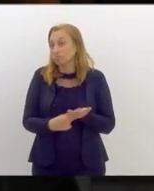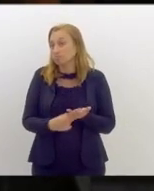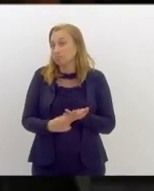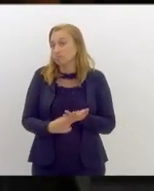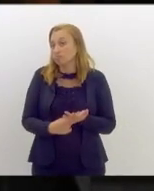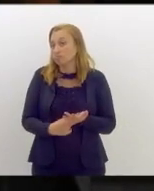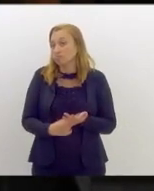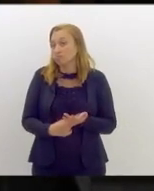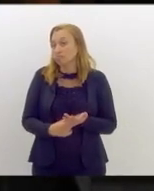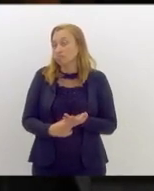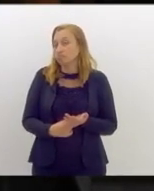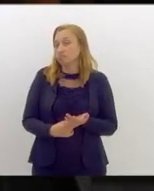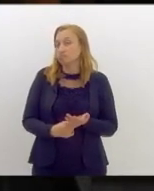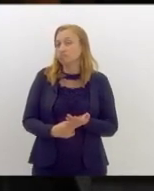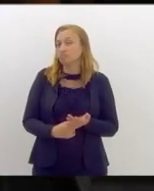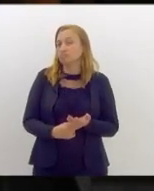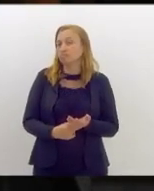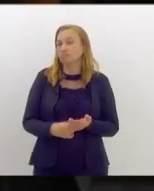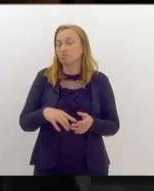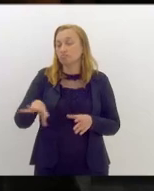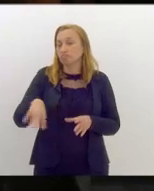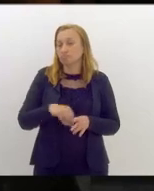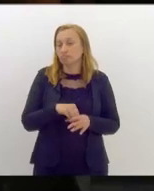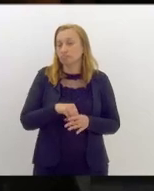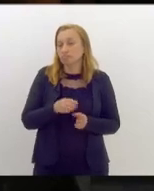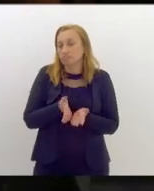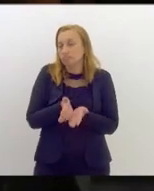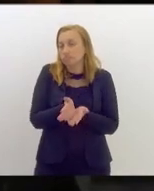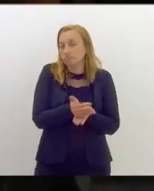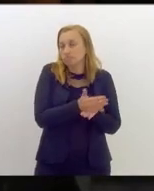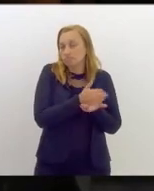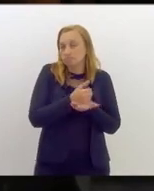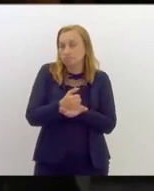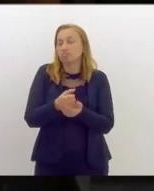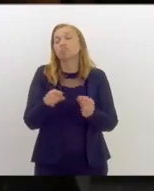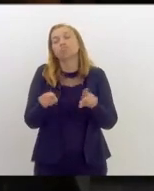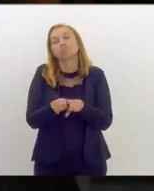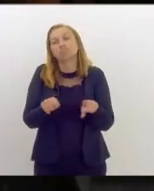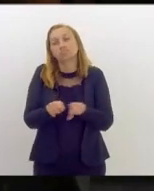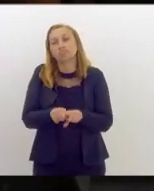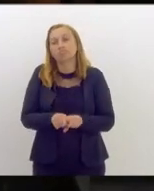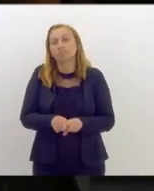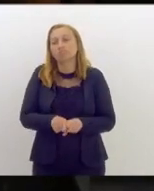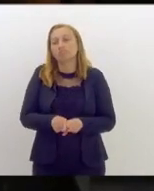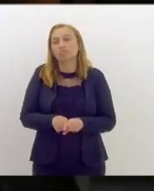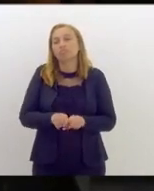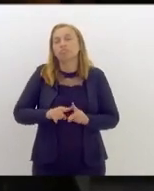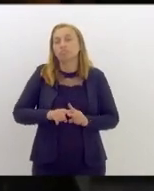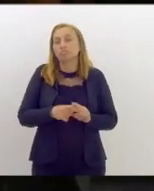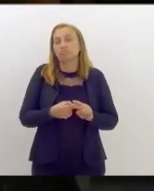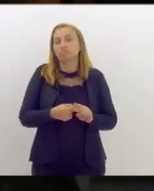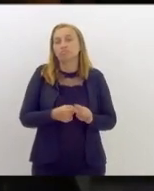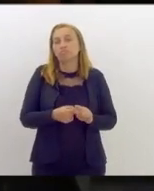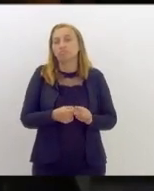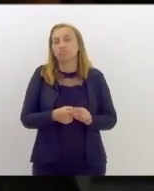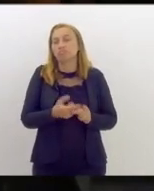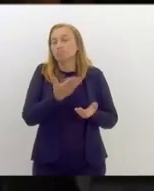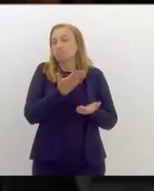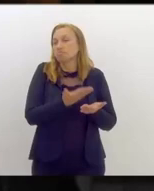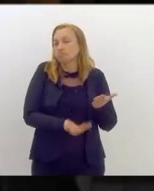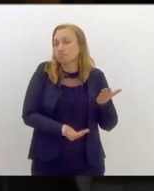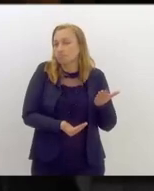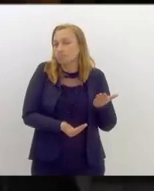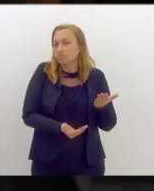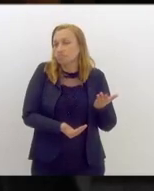que ao vendo havendo incremento na arrecadação também se daria a recomposição das perdas